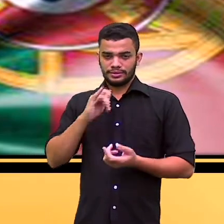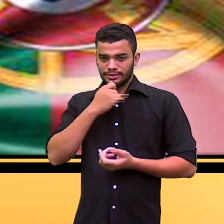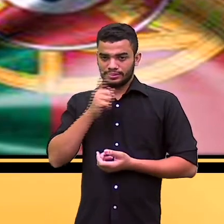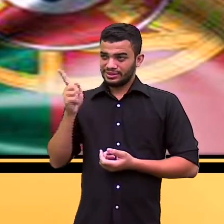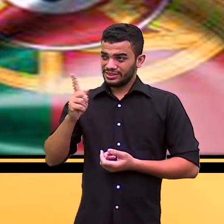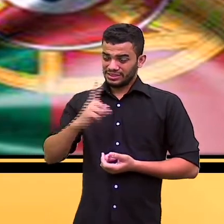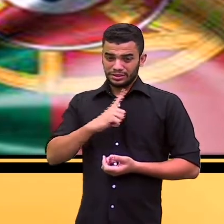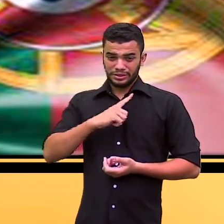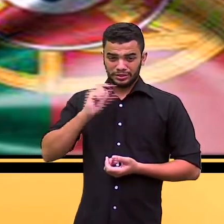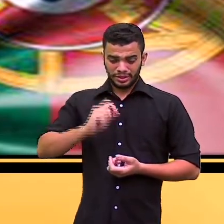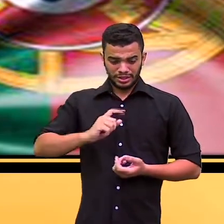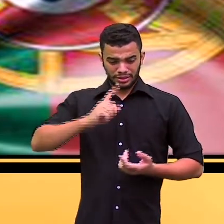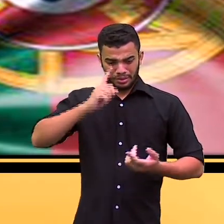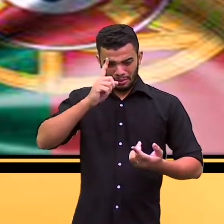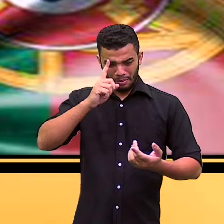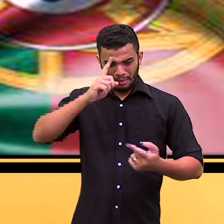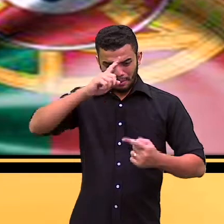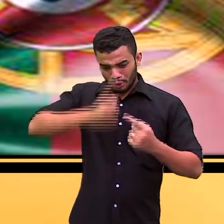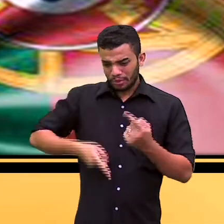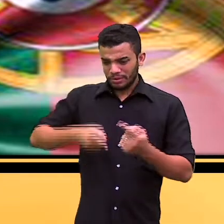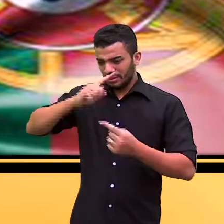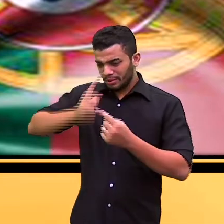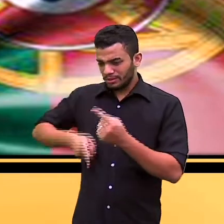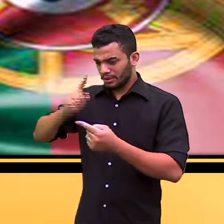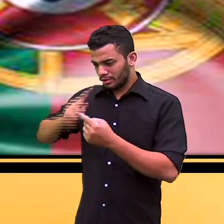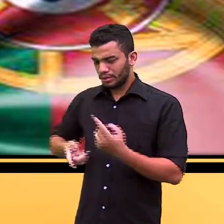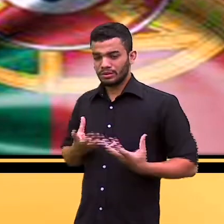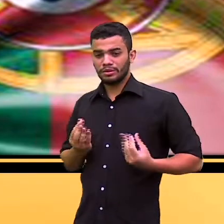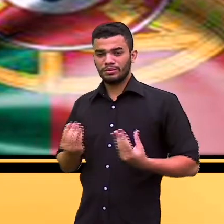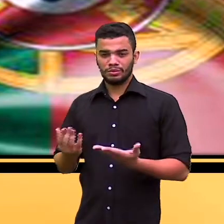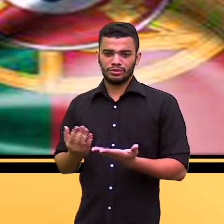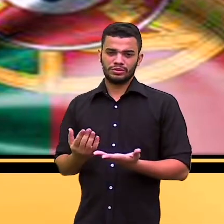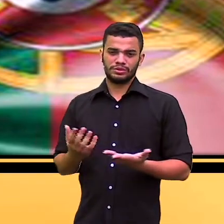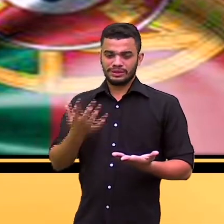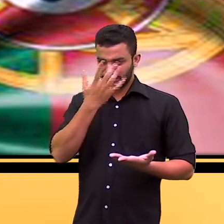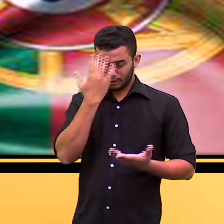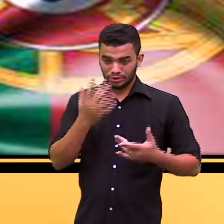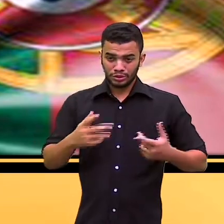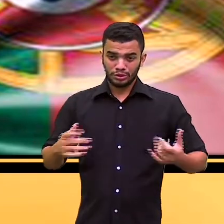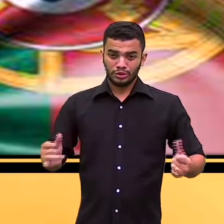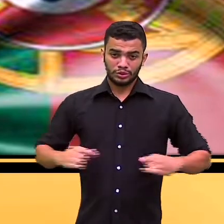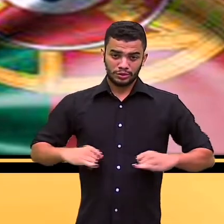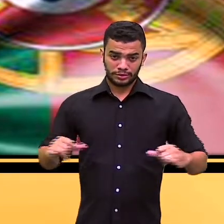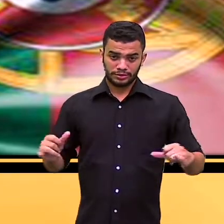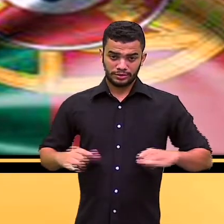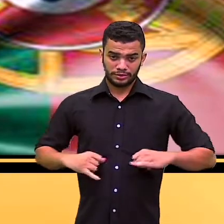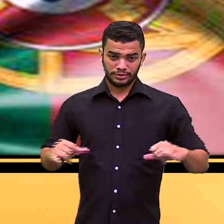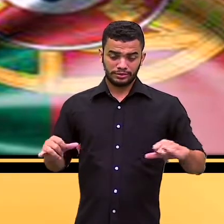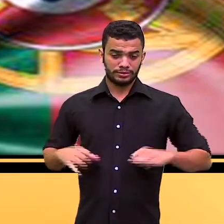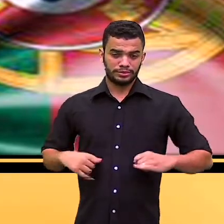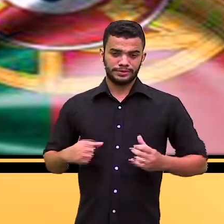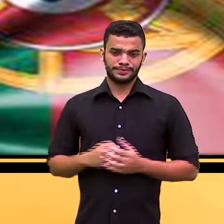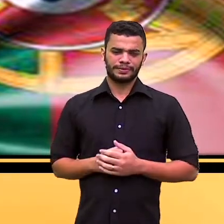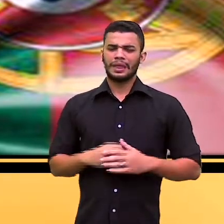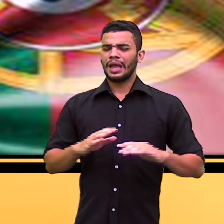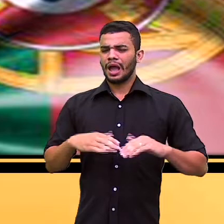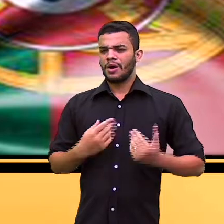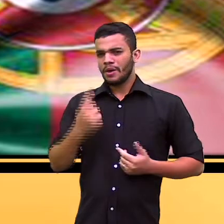portuguesa. Bem, por que vocês acham que Portugal não queria essa formação intelectual?